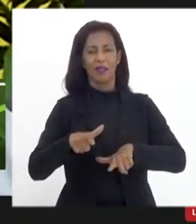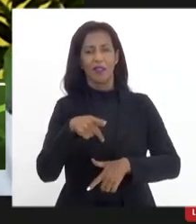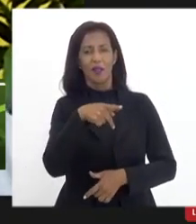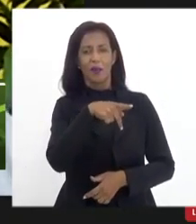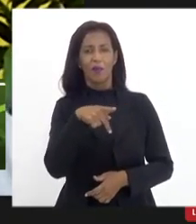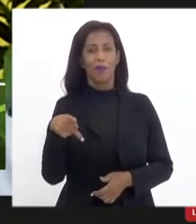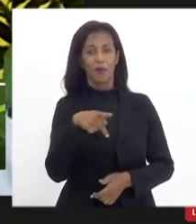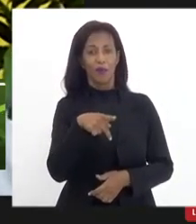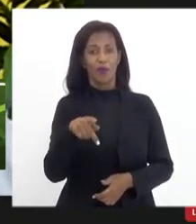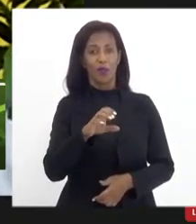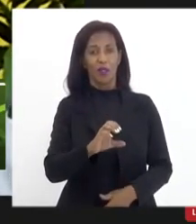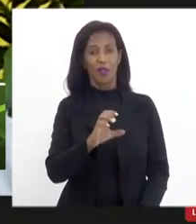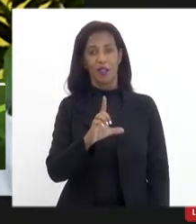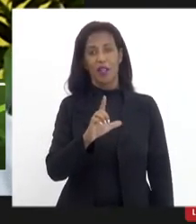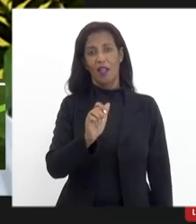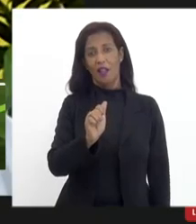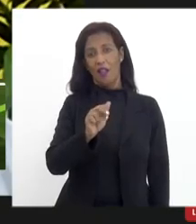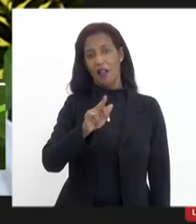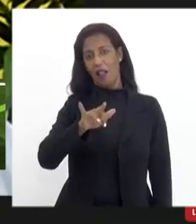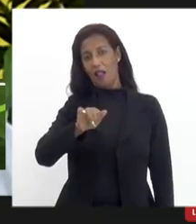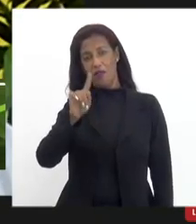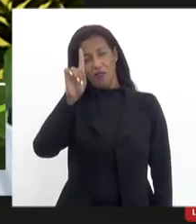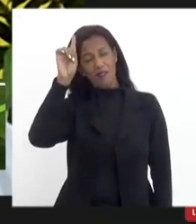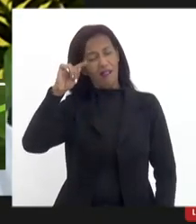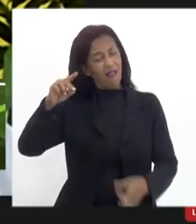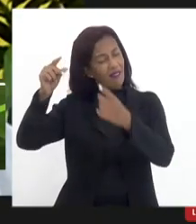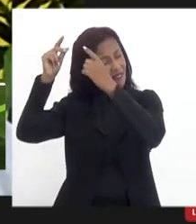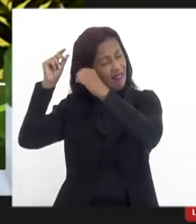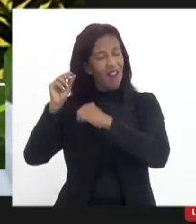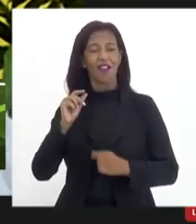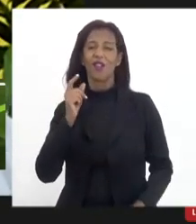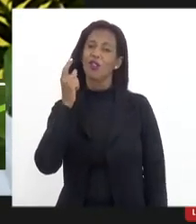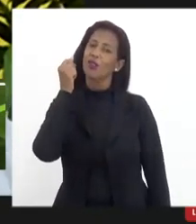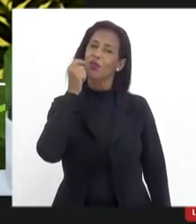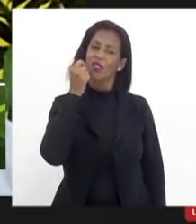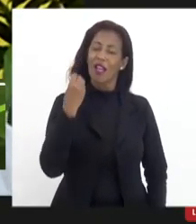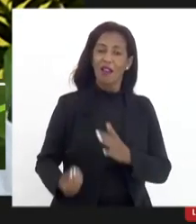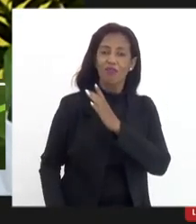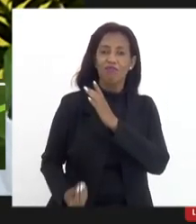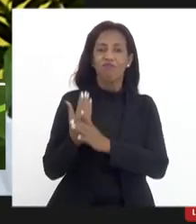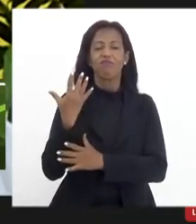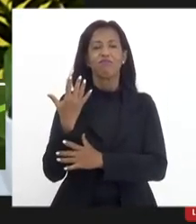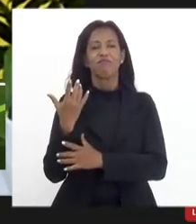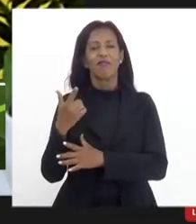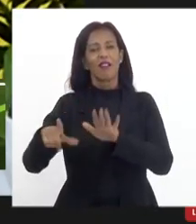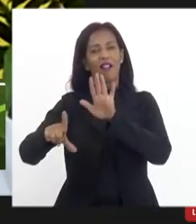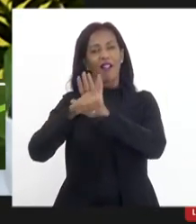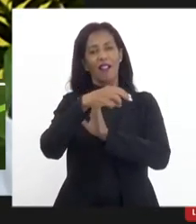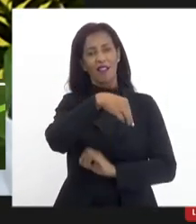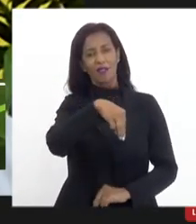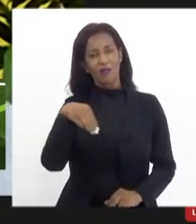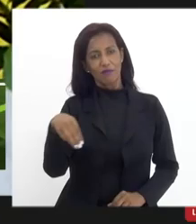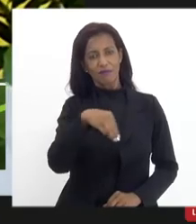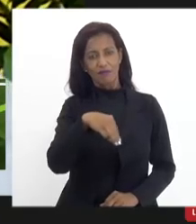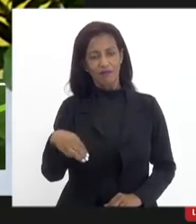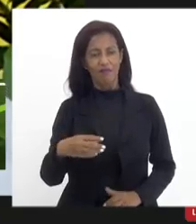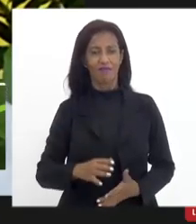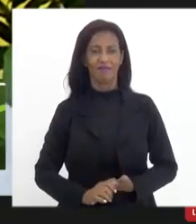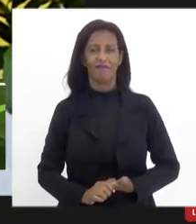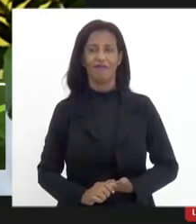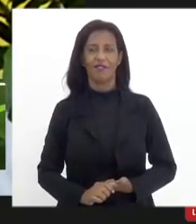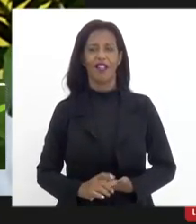Cláudia Leitão, lá no Ceará, né, que foi, à época, a criadora da Lei dos Mestres, né, durante